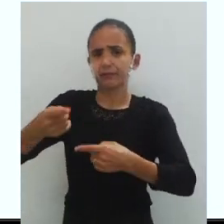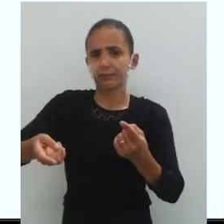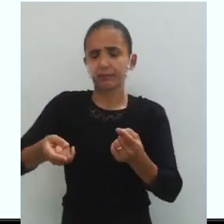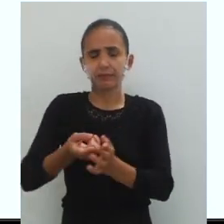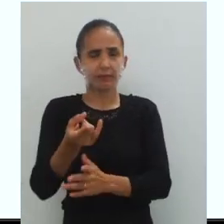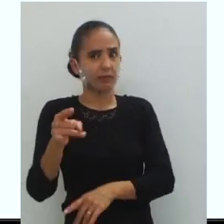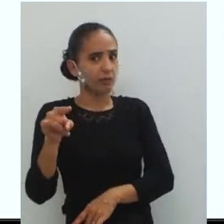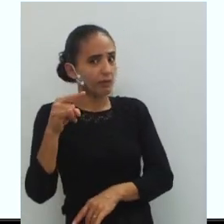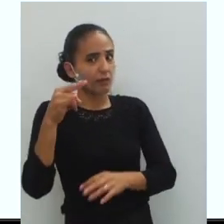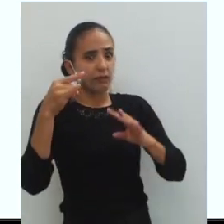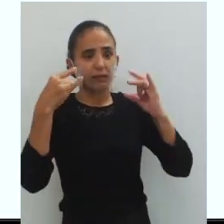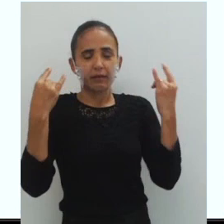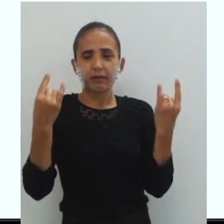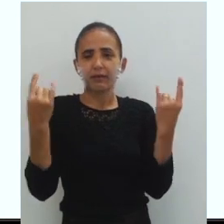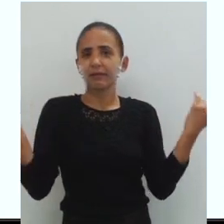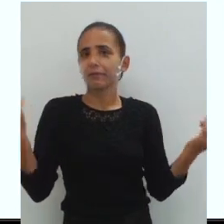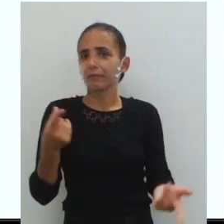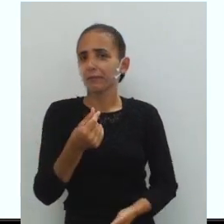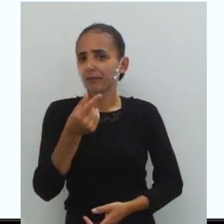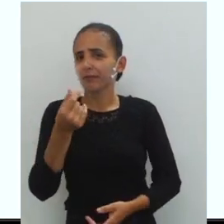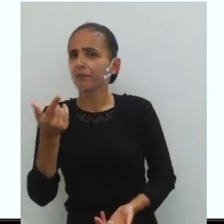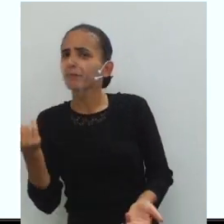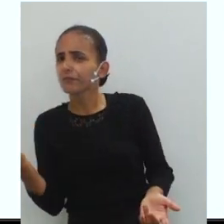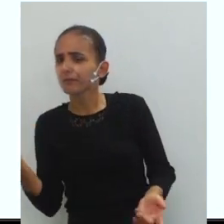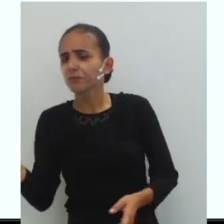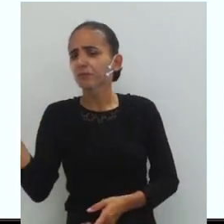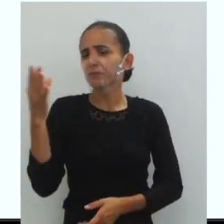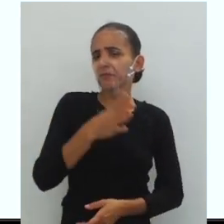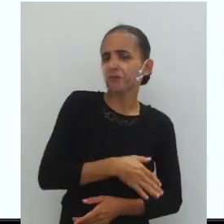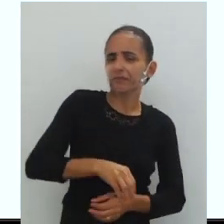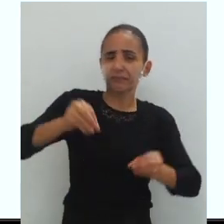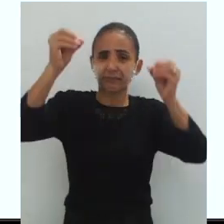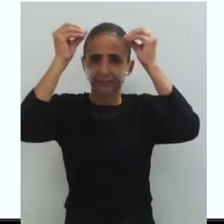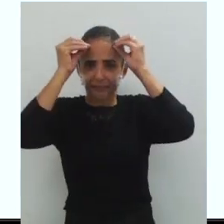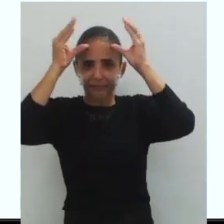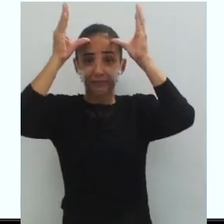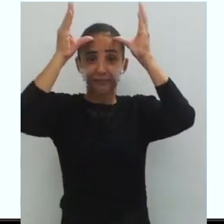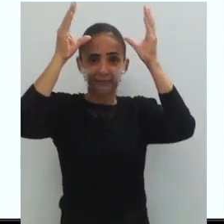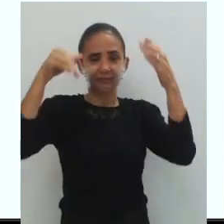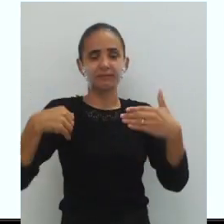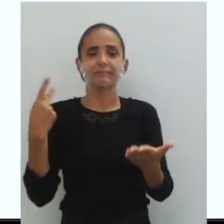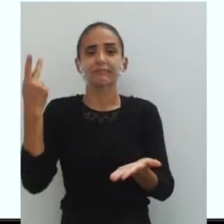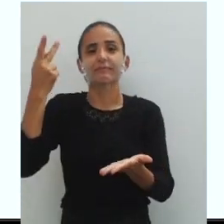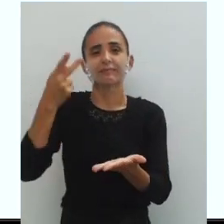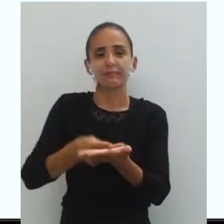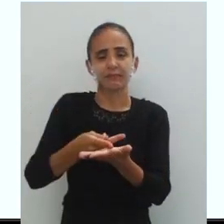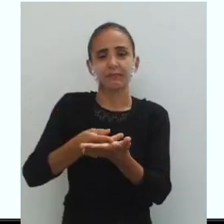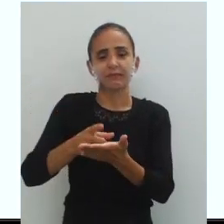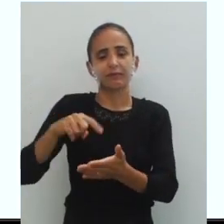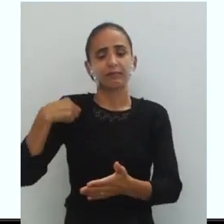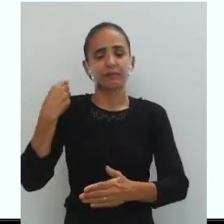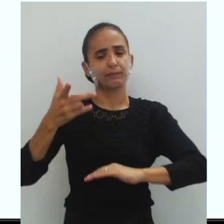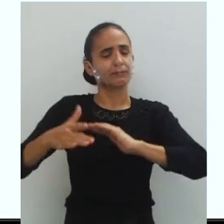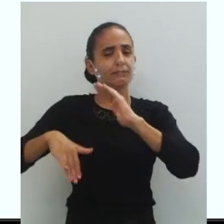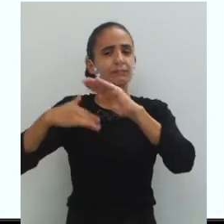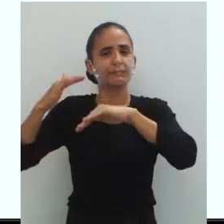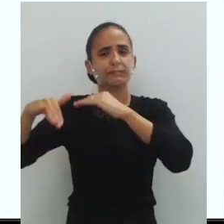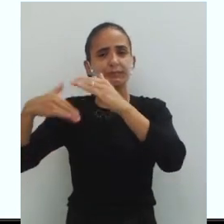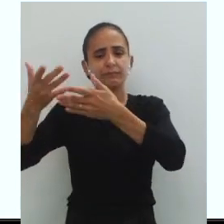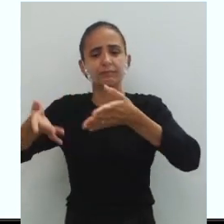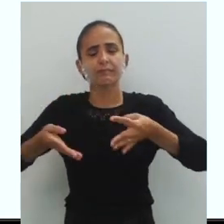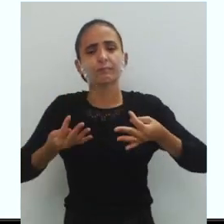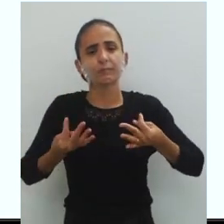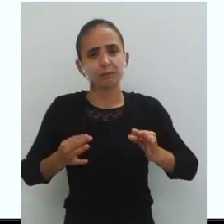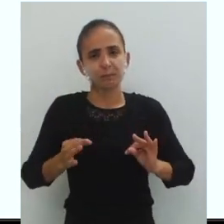ser induzida pela oferta aí de novos conhecimentos. Ou seja, enquanto a difusão